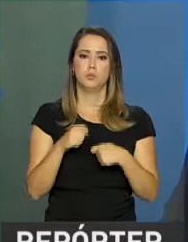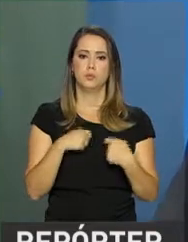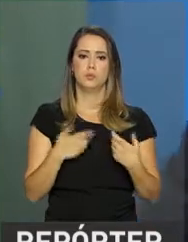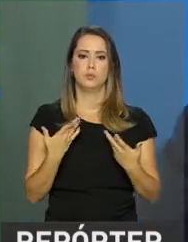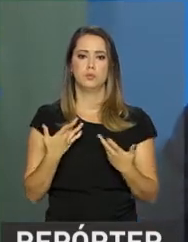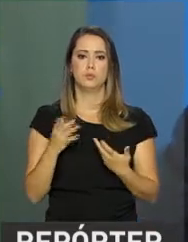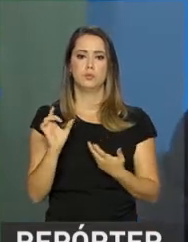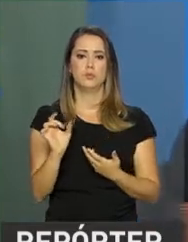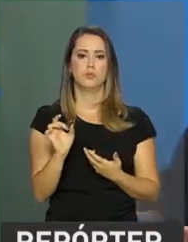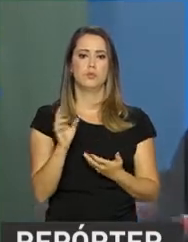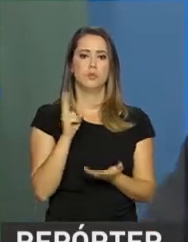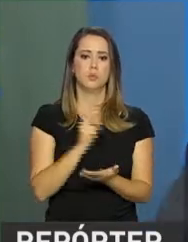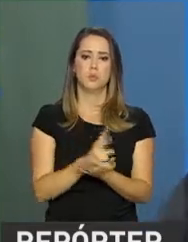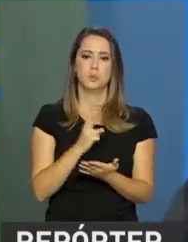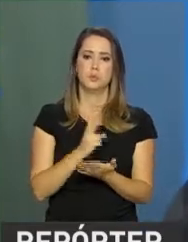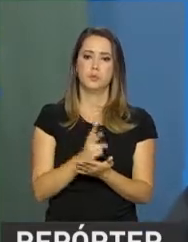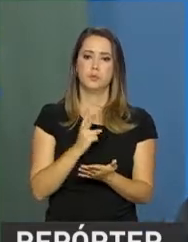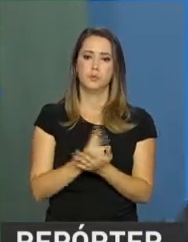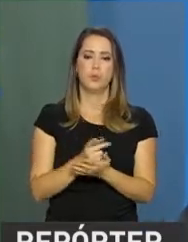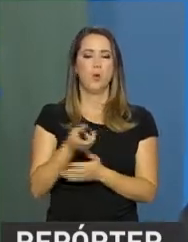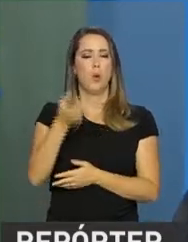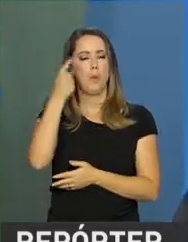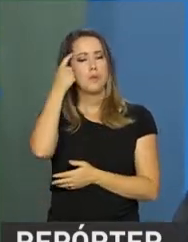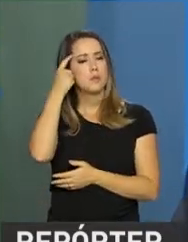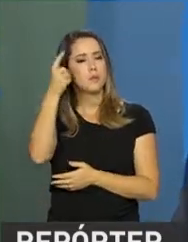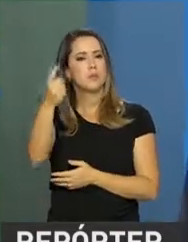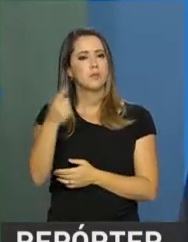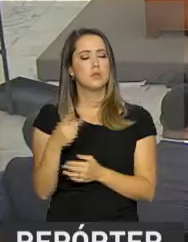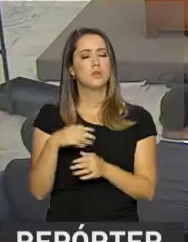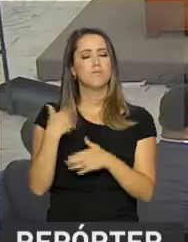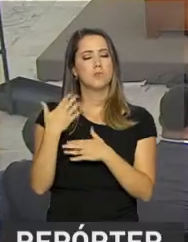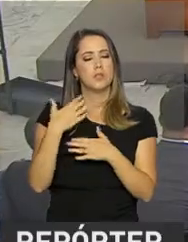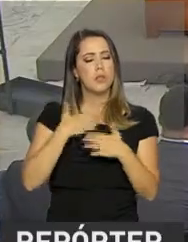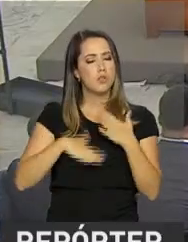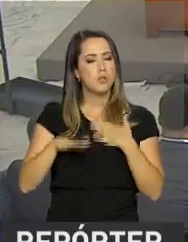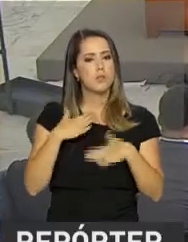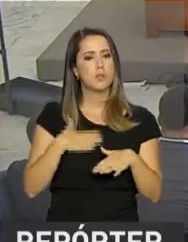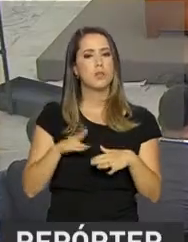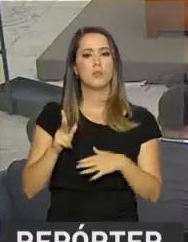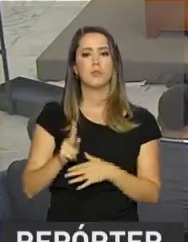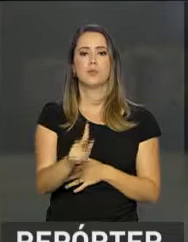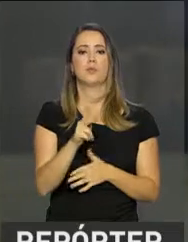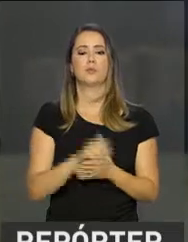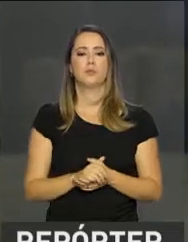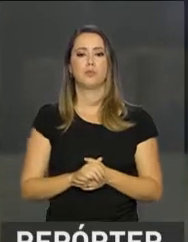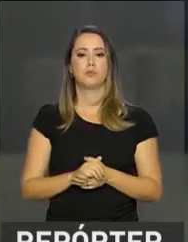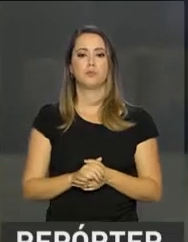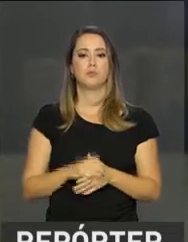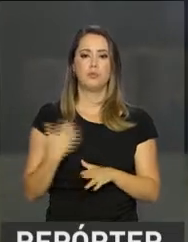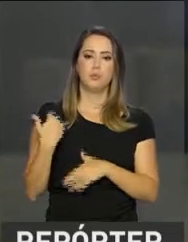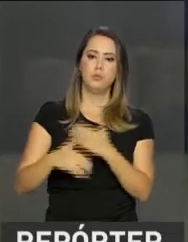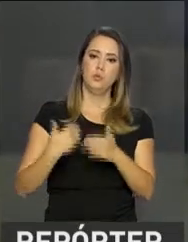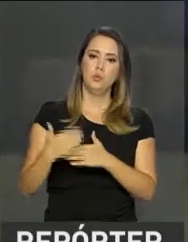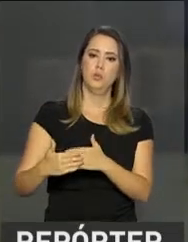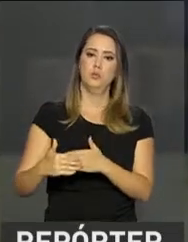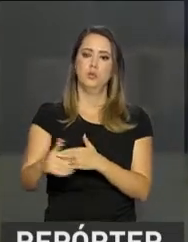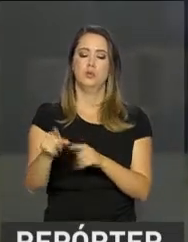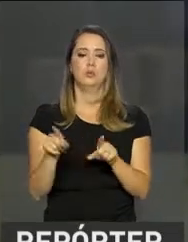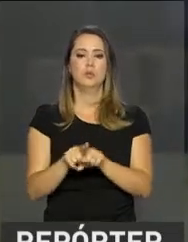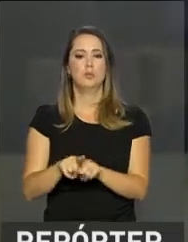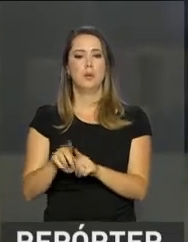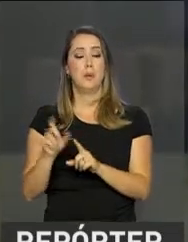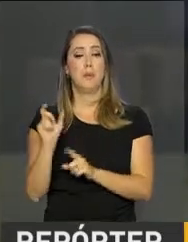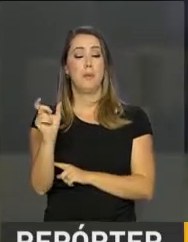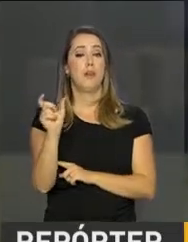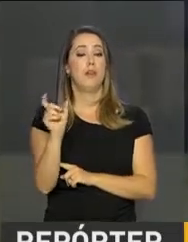com a mesma forma inteligente e serena de sempre continuidade também foi a palavra chave para